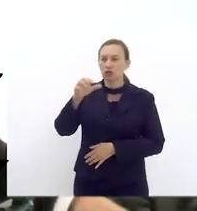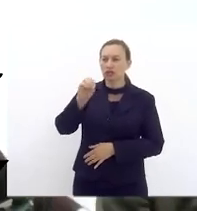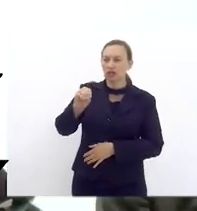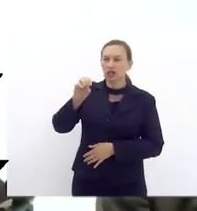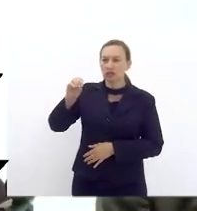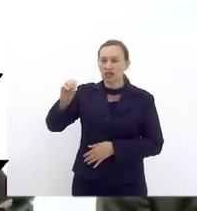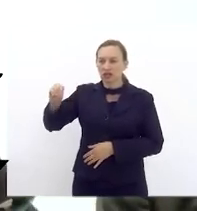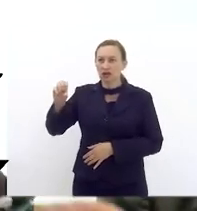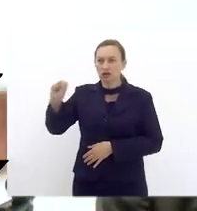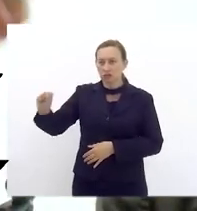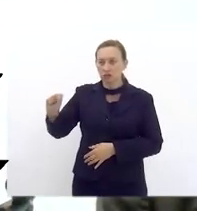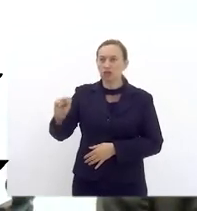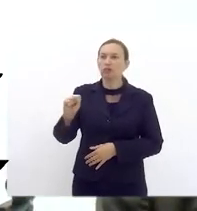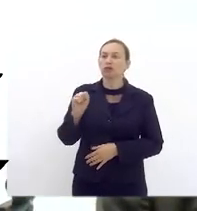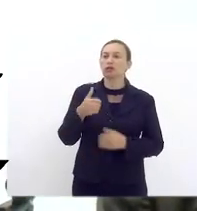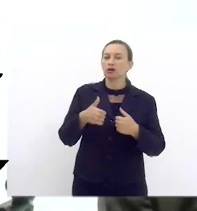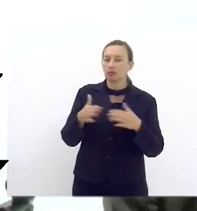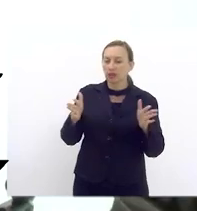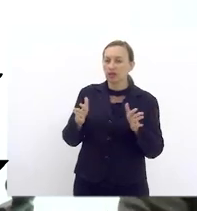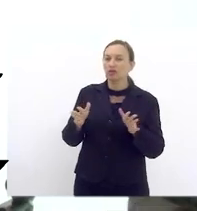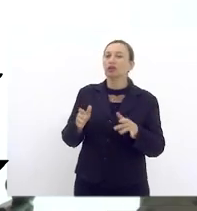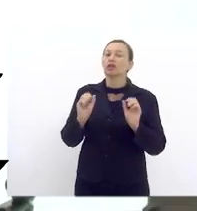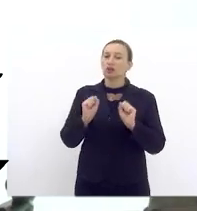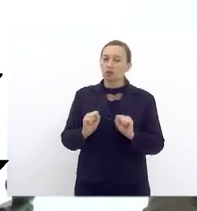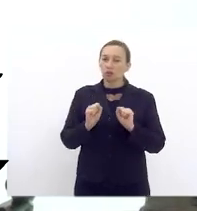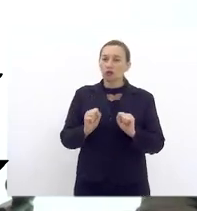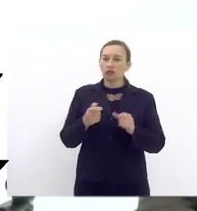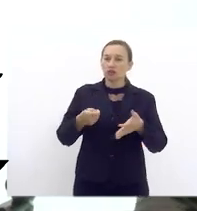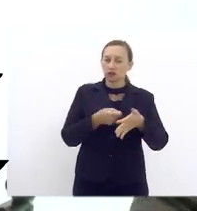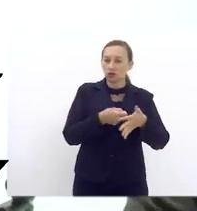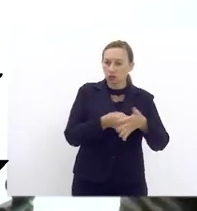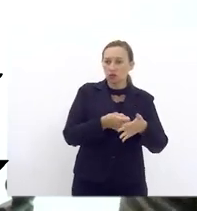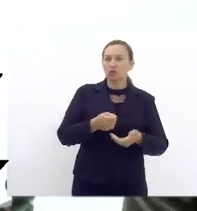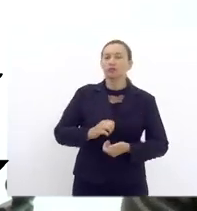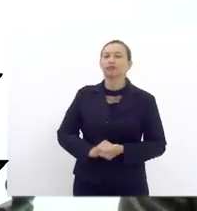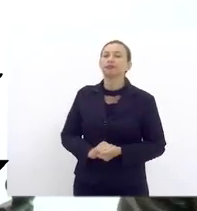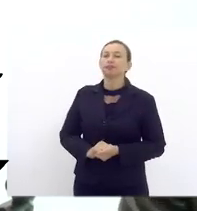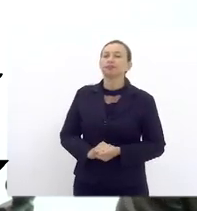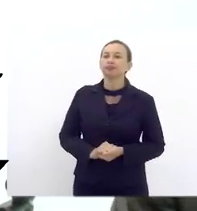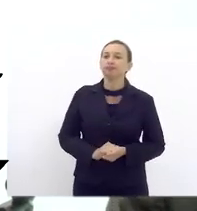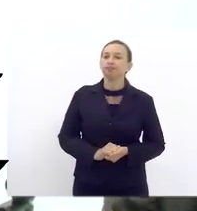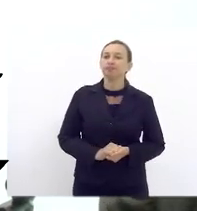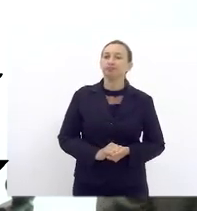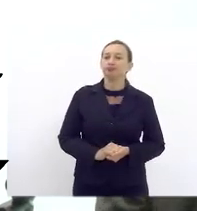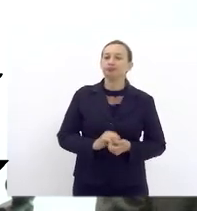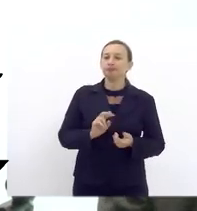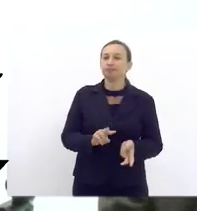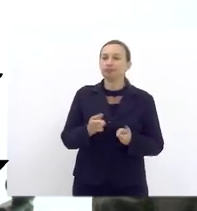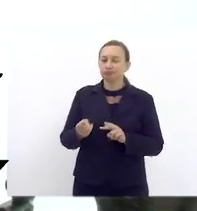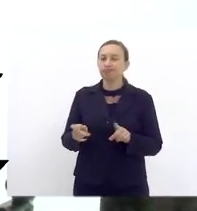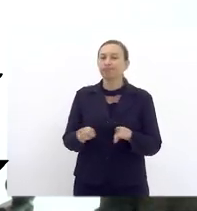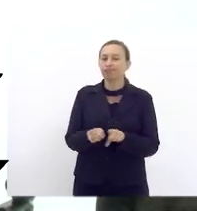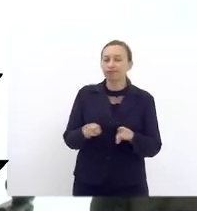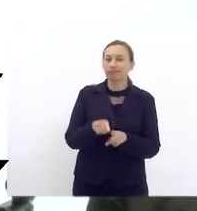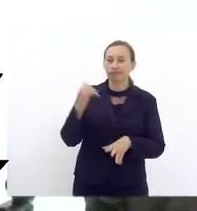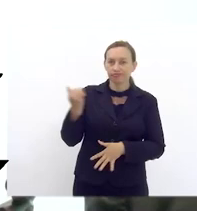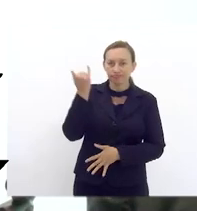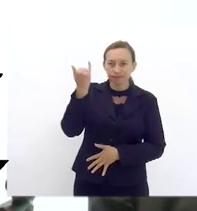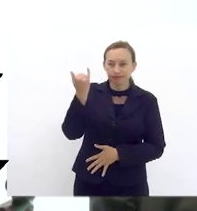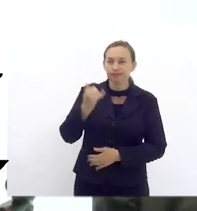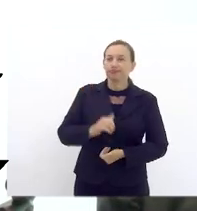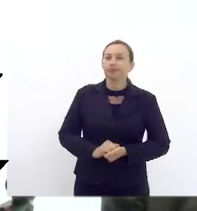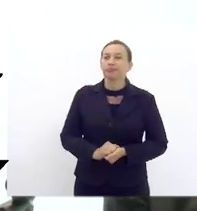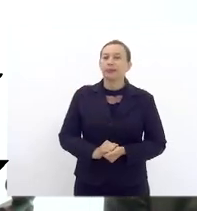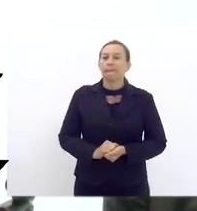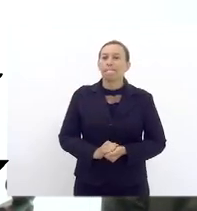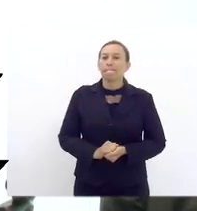282-0802 tá aberto para que a gente possa estar fazendo denúncia e tirar mais um encaminhamento também que é importante